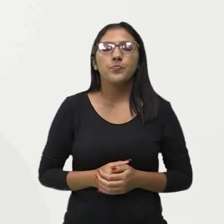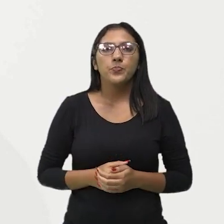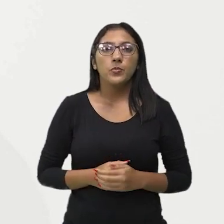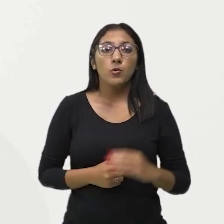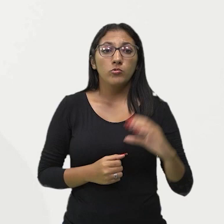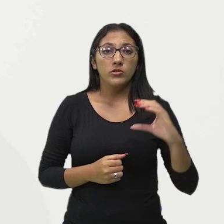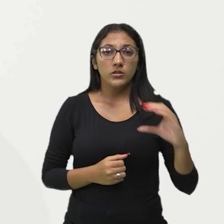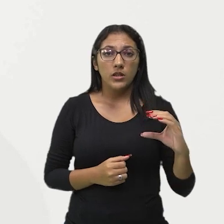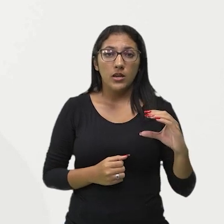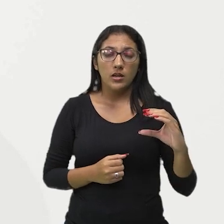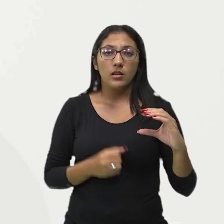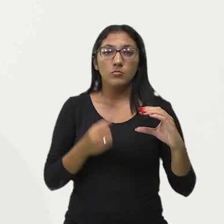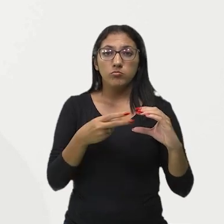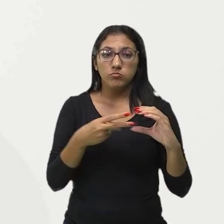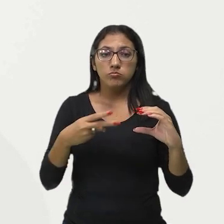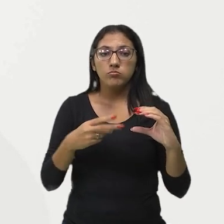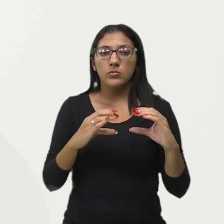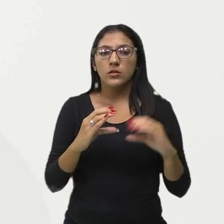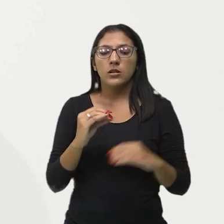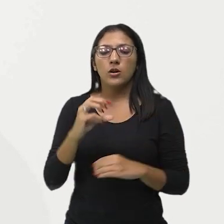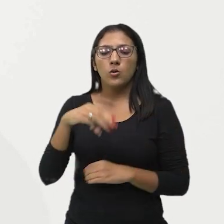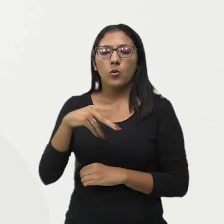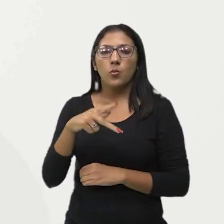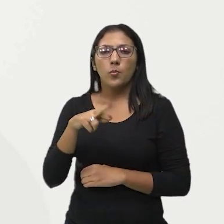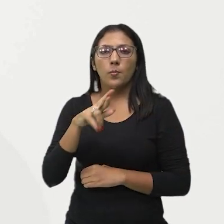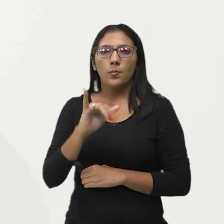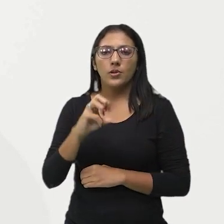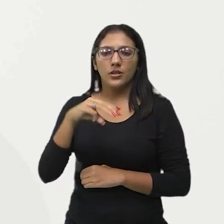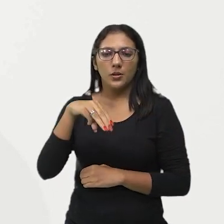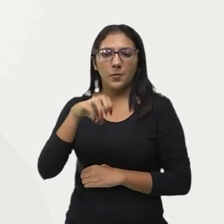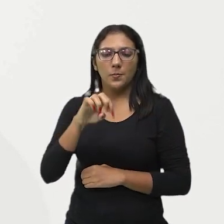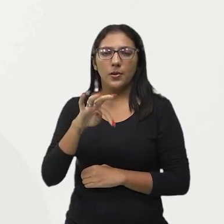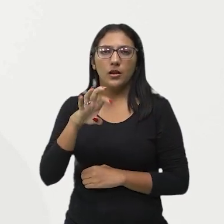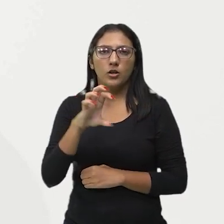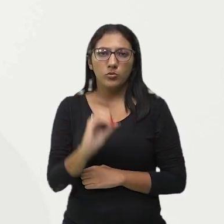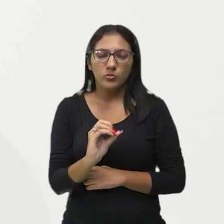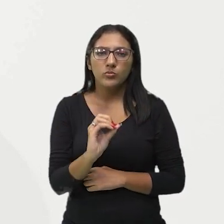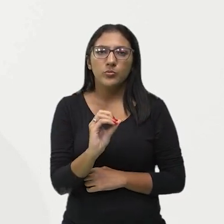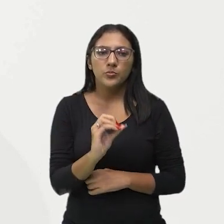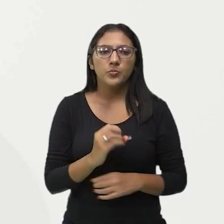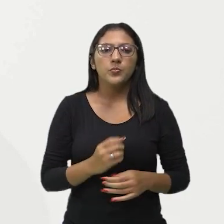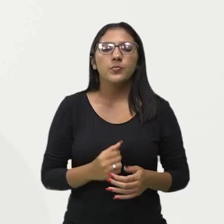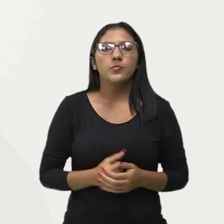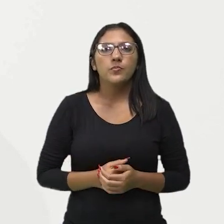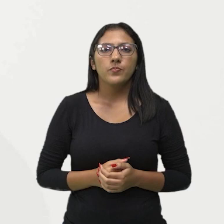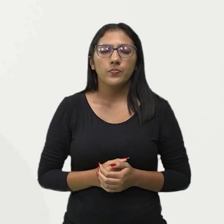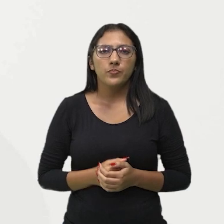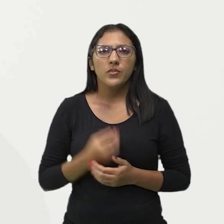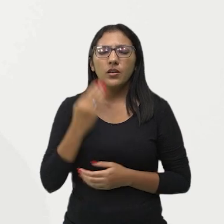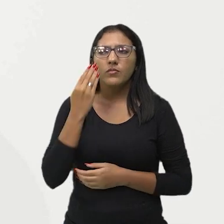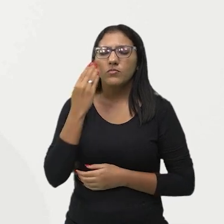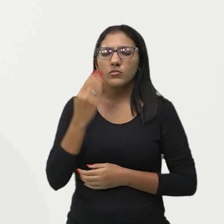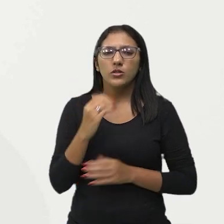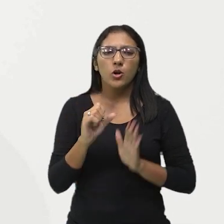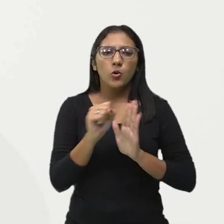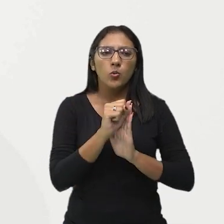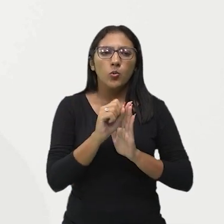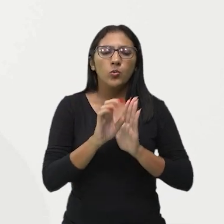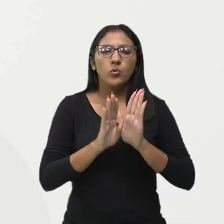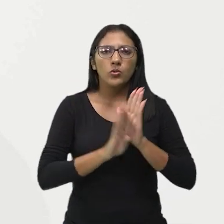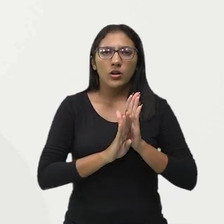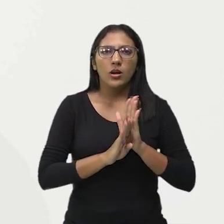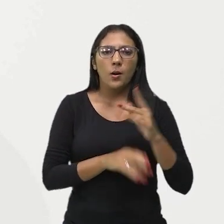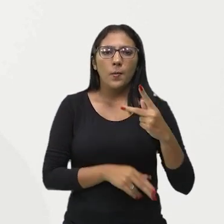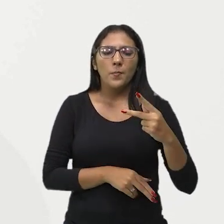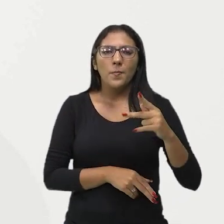pela letra C, tá legal? C maiúsculo. E tem ainda a letra π, que você vai